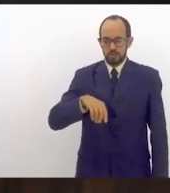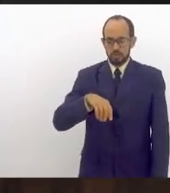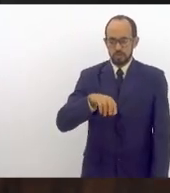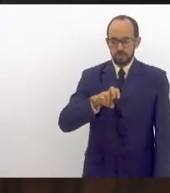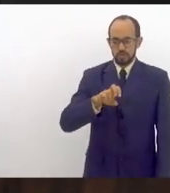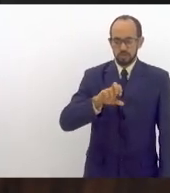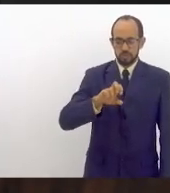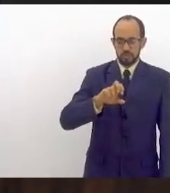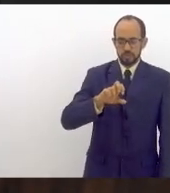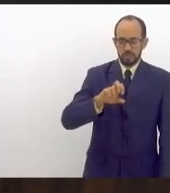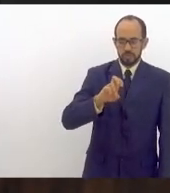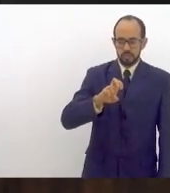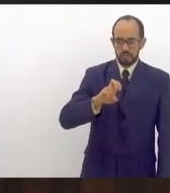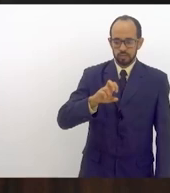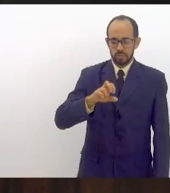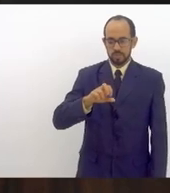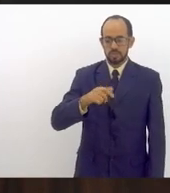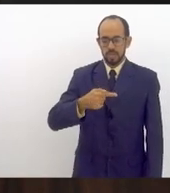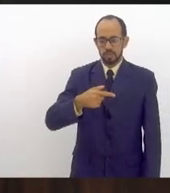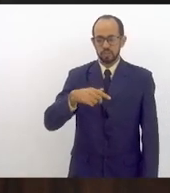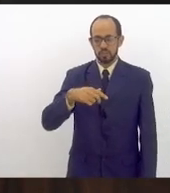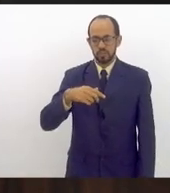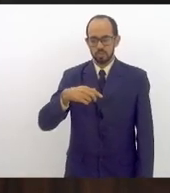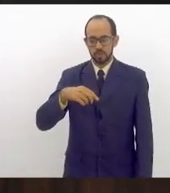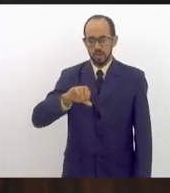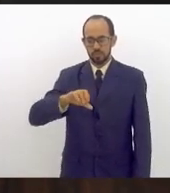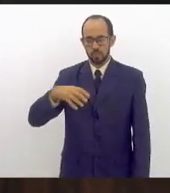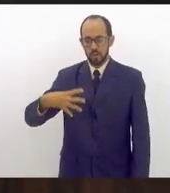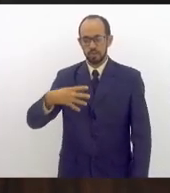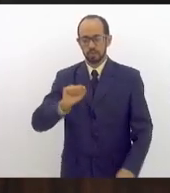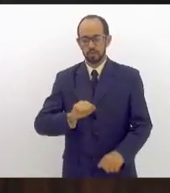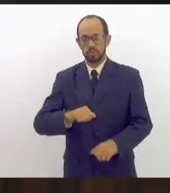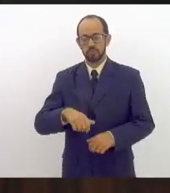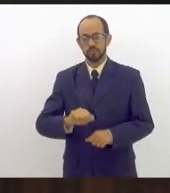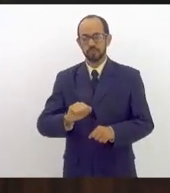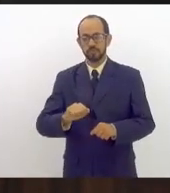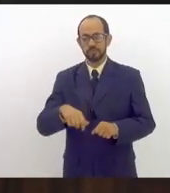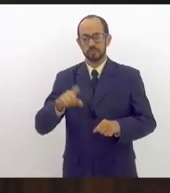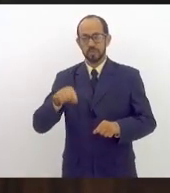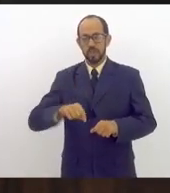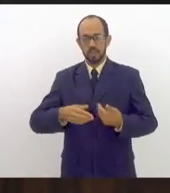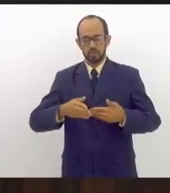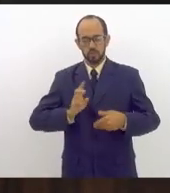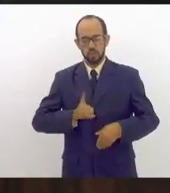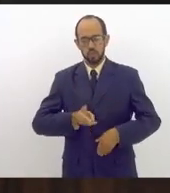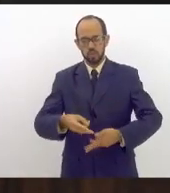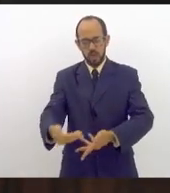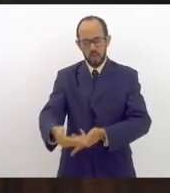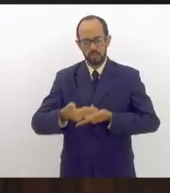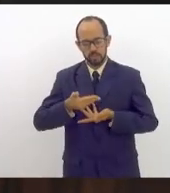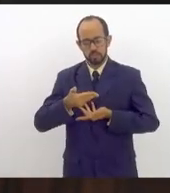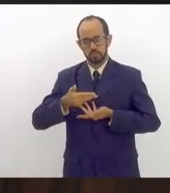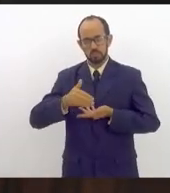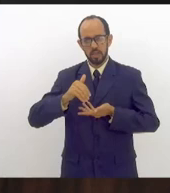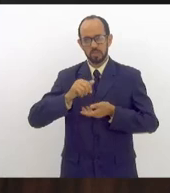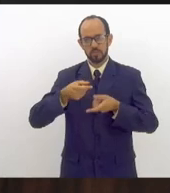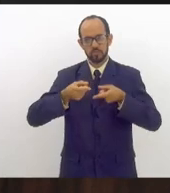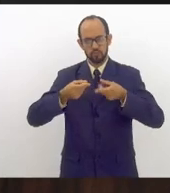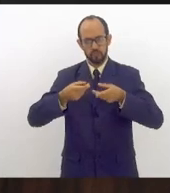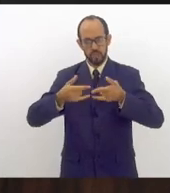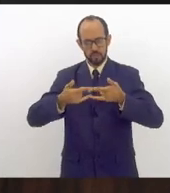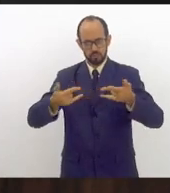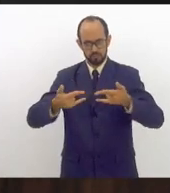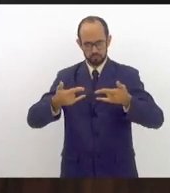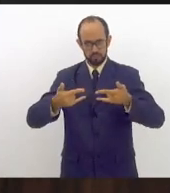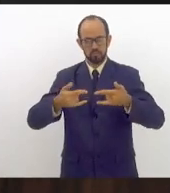de autoria do deputado Eliomar Coelho, que obriga as concessionárias de serviço público a manter bilheterias para atendimento ao público. Em discussão, não havendo que